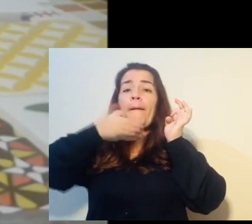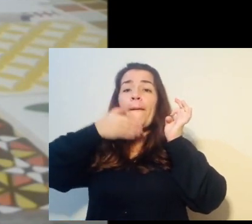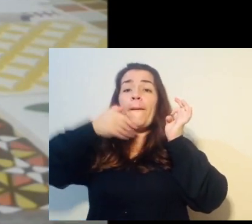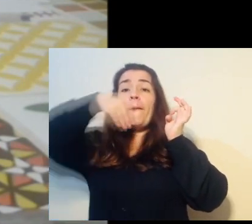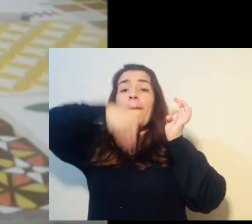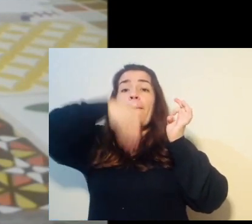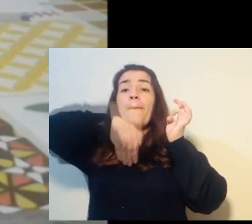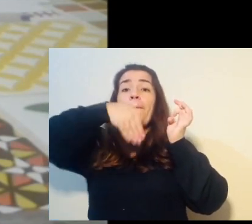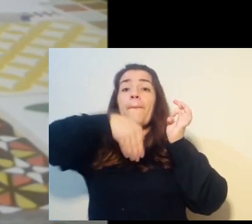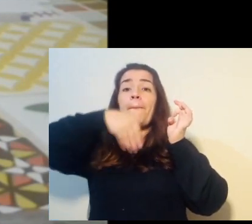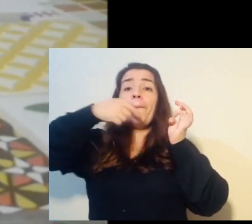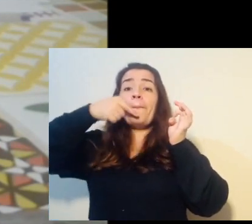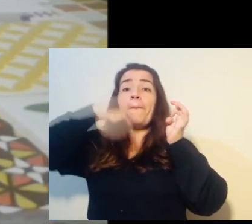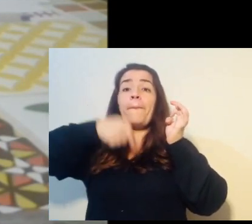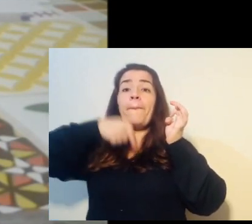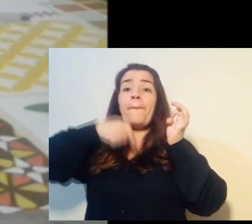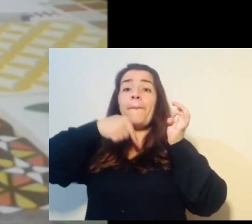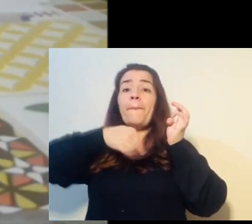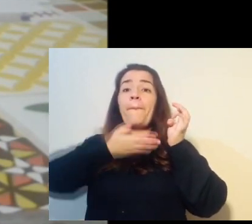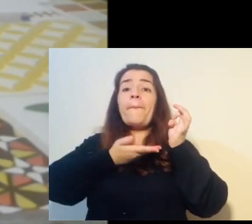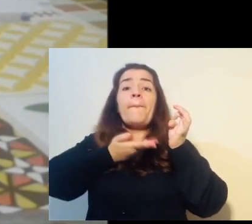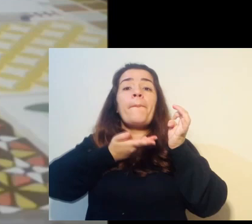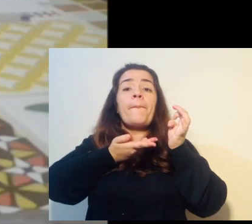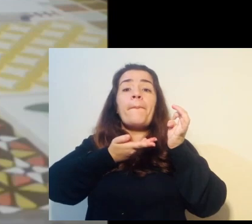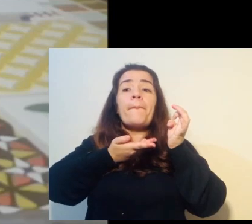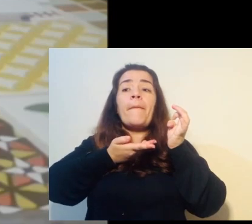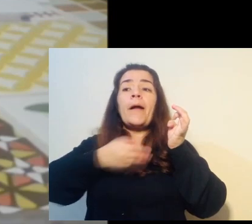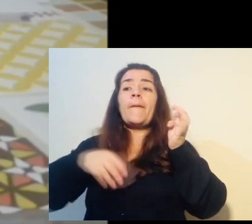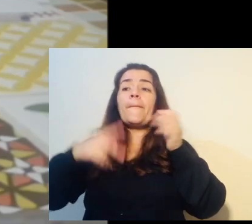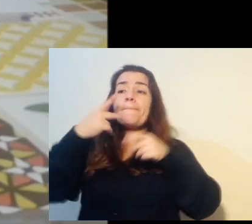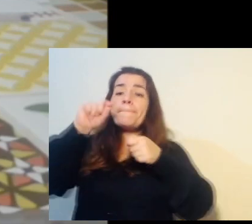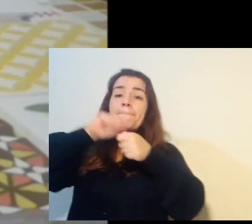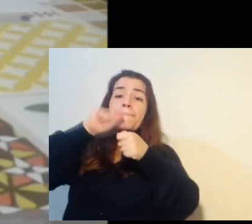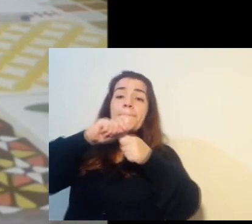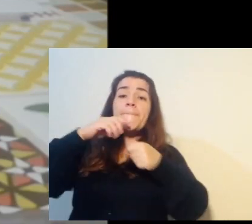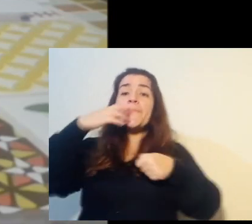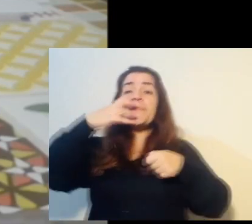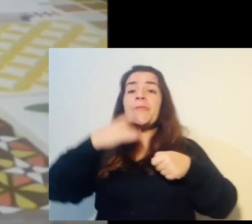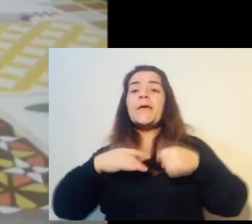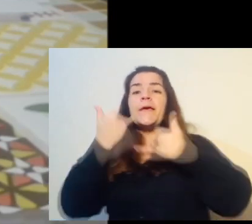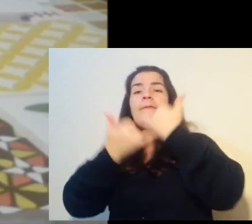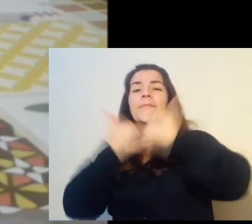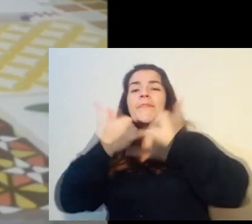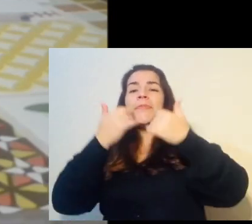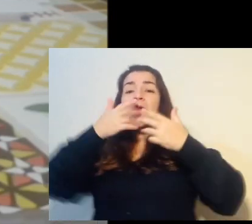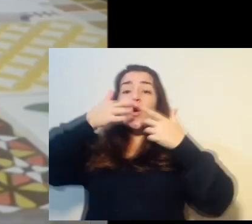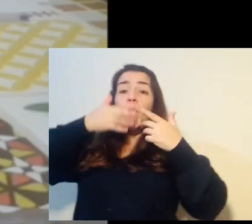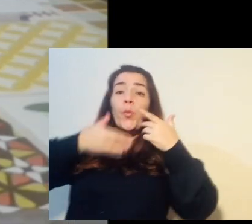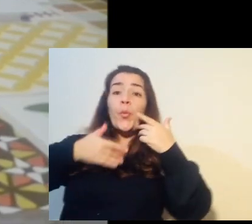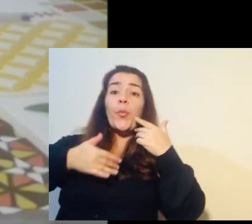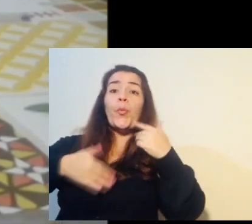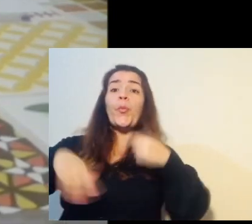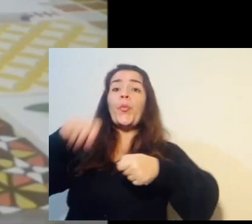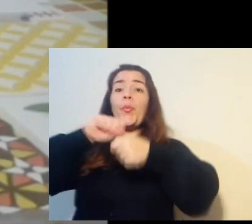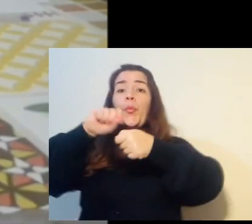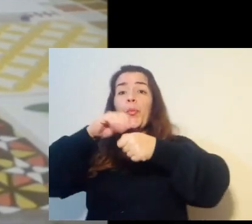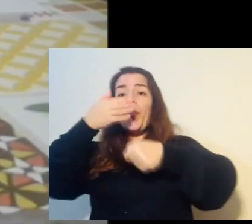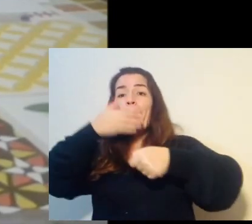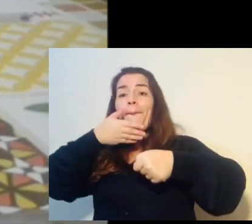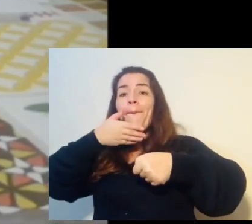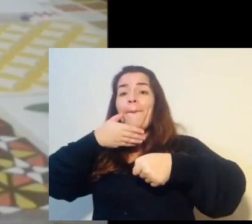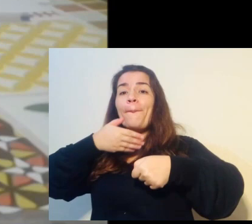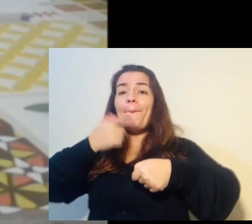mão aqui, olhar reto e conseguir assoprar sua mão. Vai treinando com esse ar, vai brincando com ele, porque o pif ele